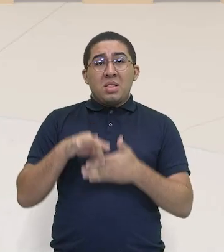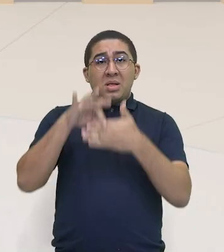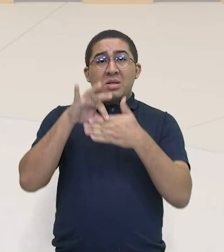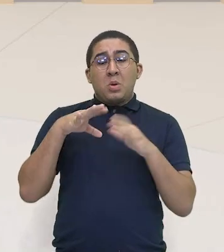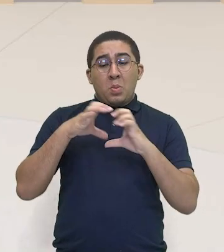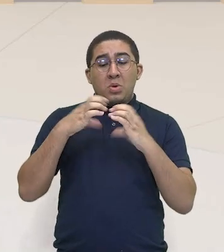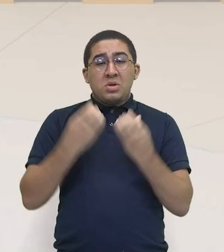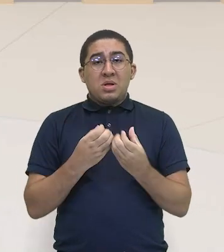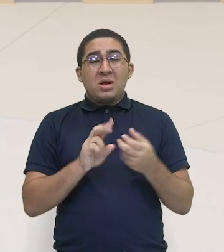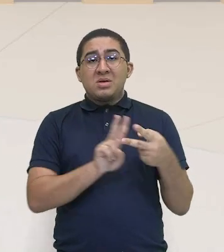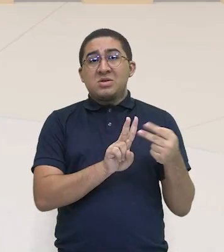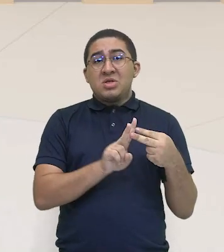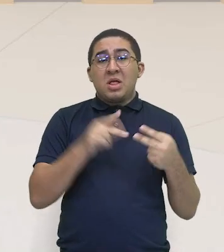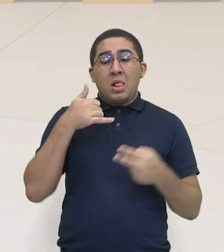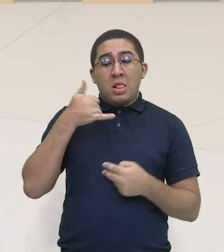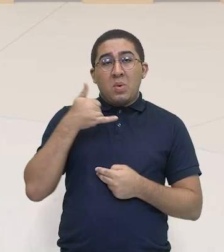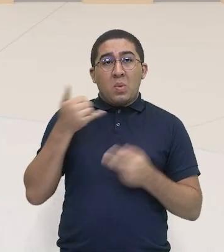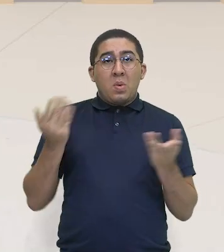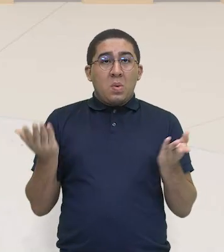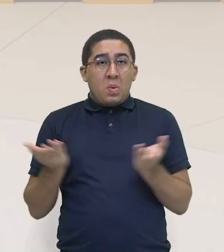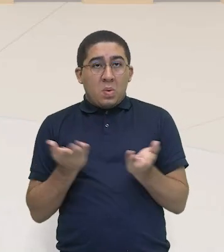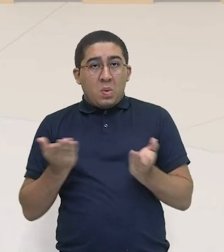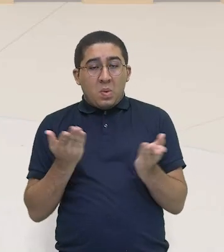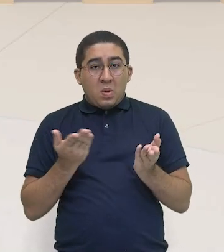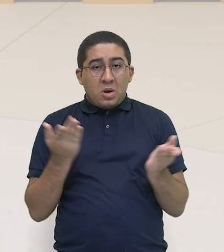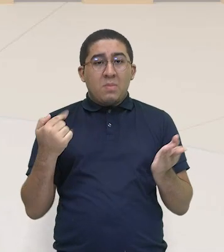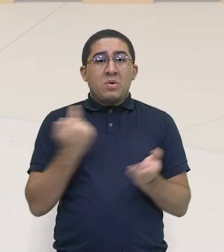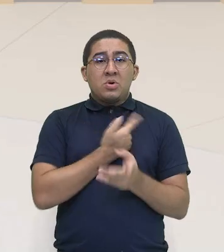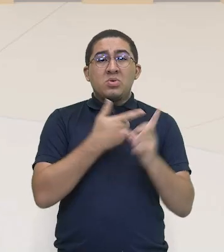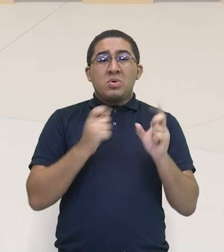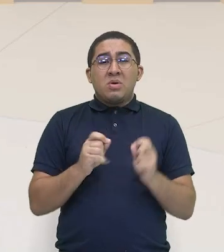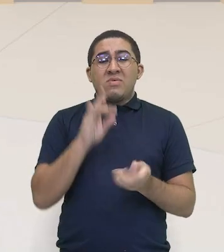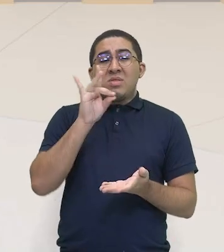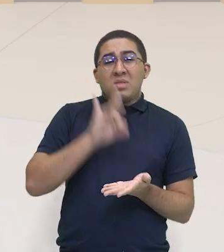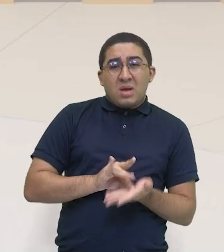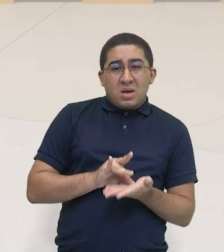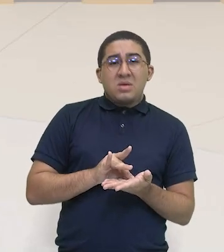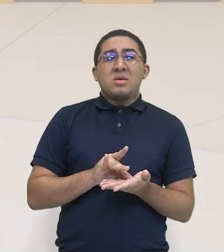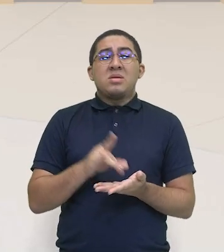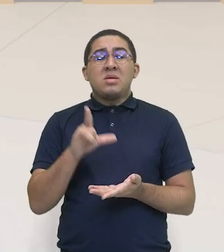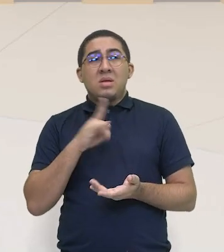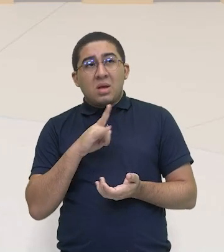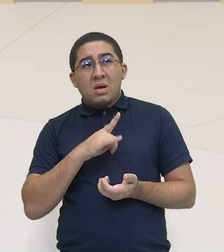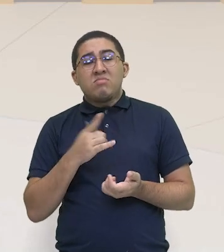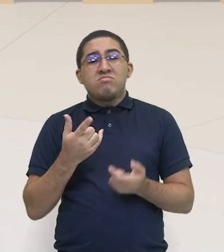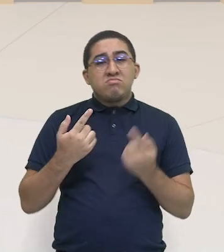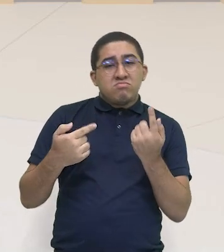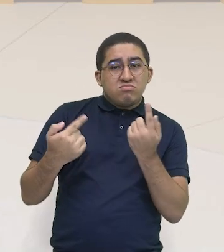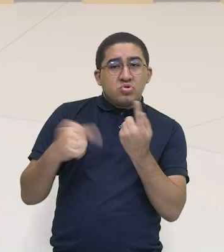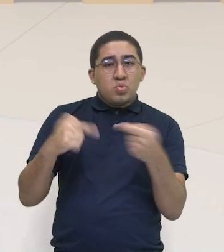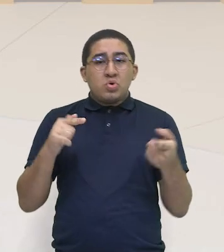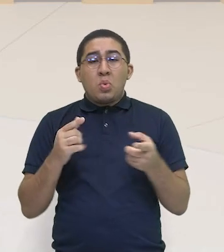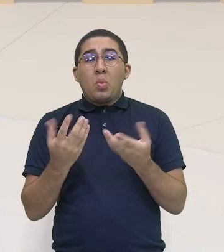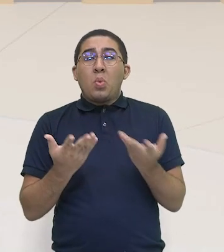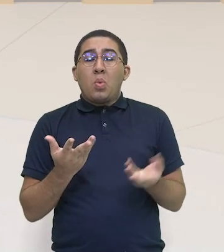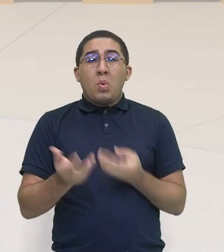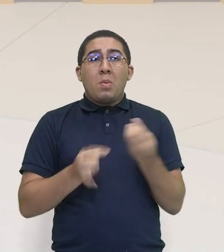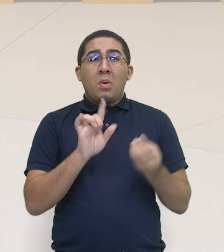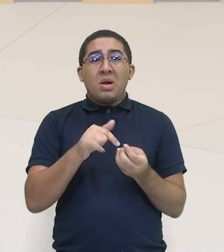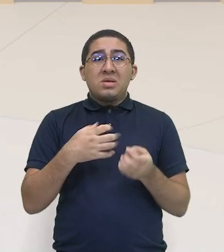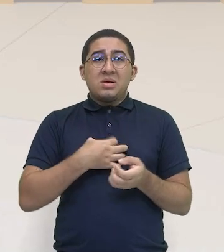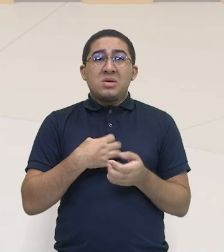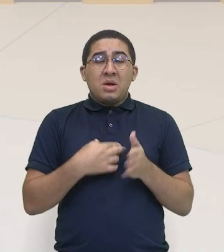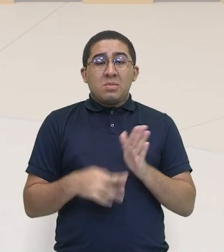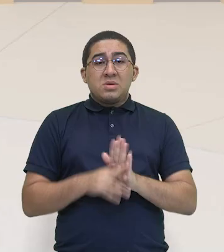aula. Sério? E ligou agora para cá, né? Justamente para comentar o quanto que ela se sentiu representada nesses momentos